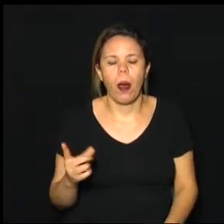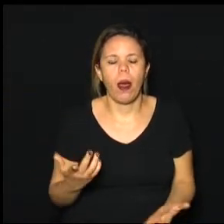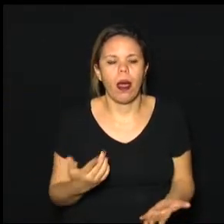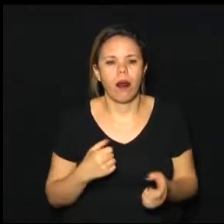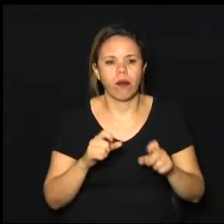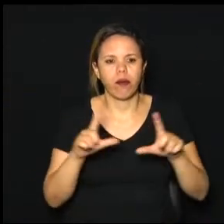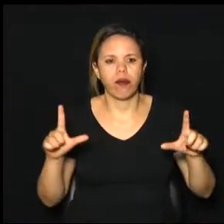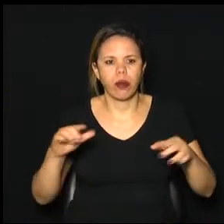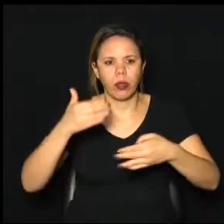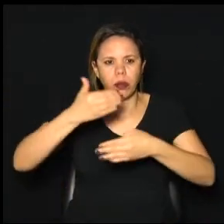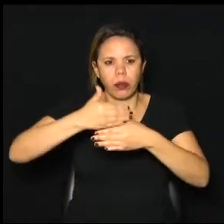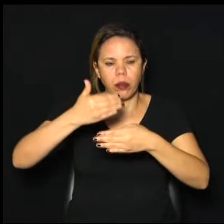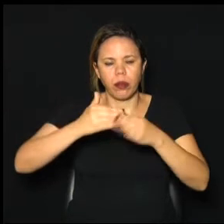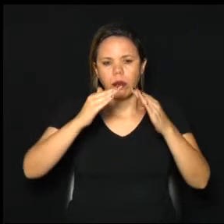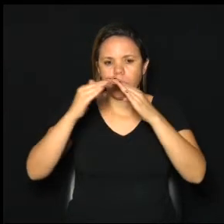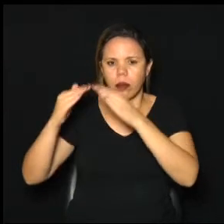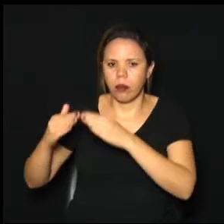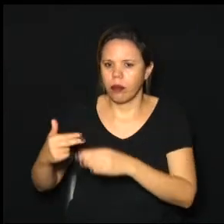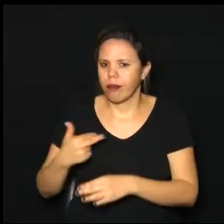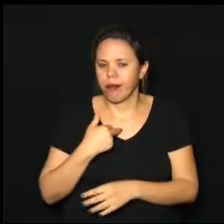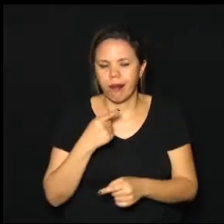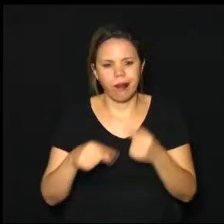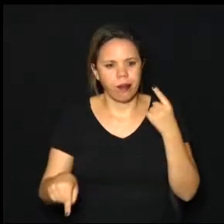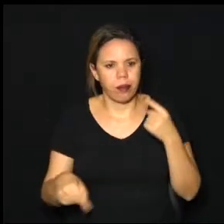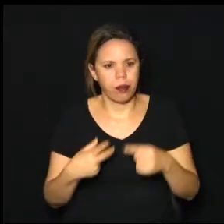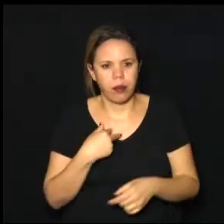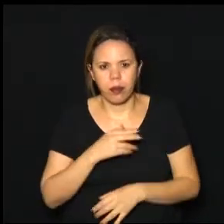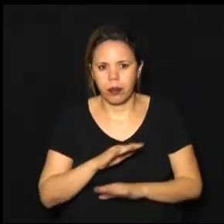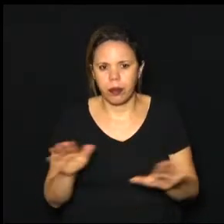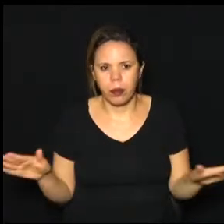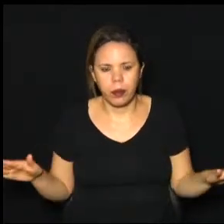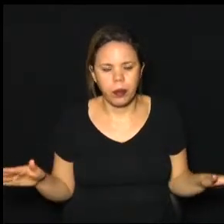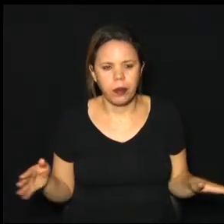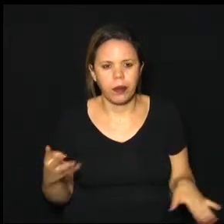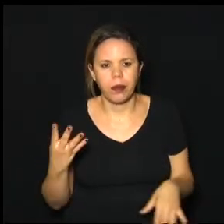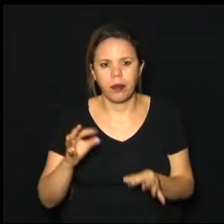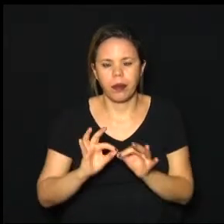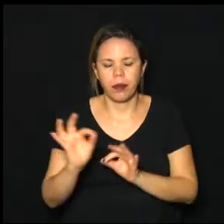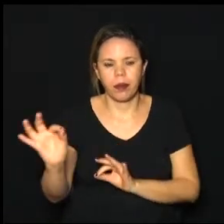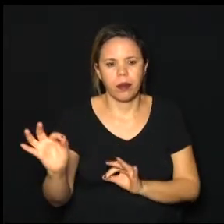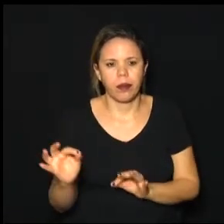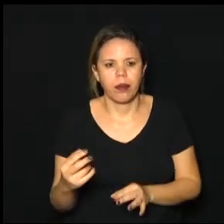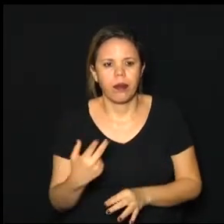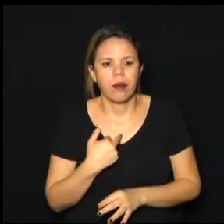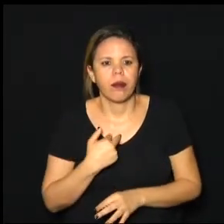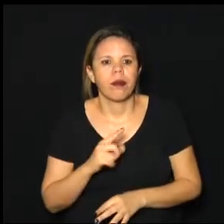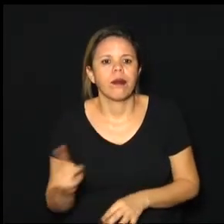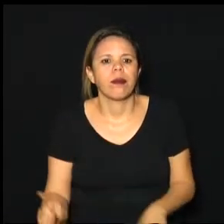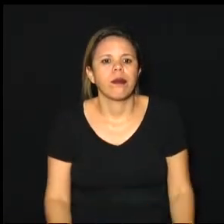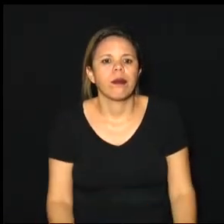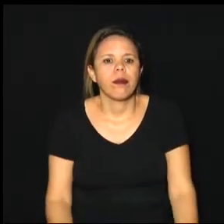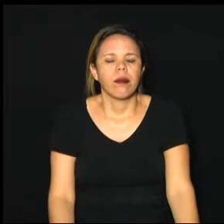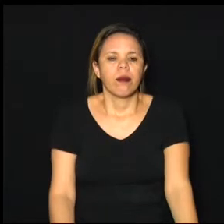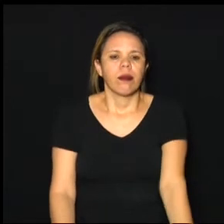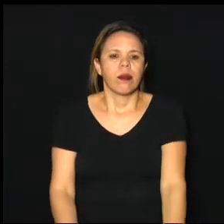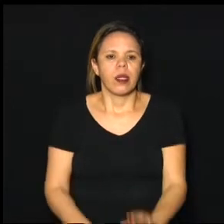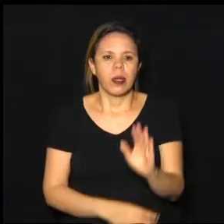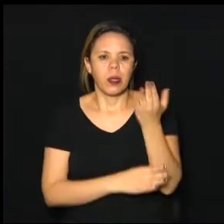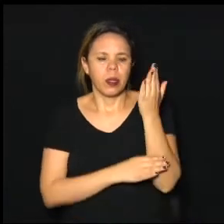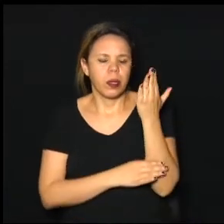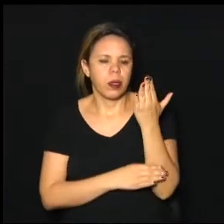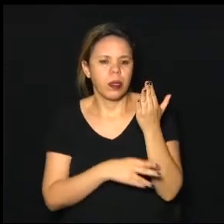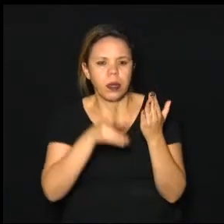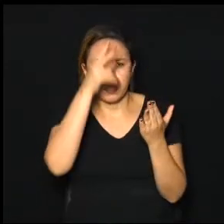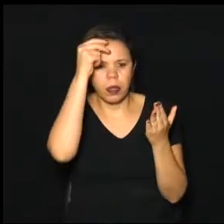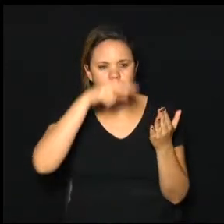nos muros das casas também estão proibidas. Então, placa de 4 metros quadrados e os cavaletes em vias